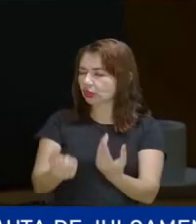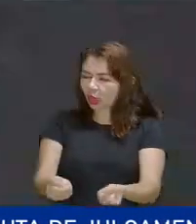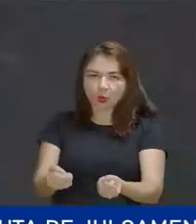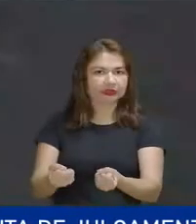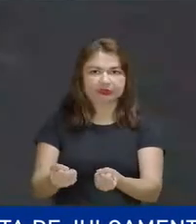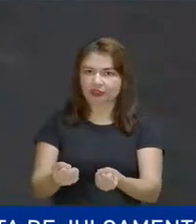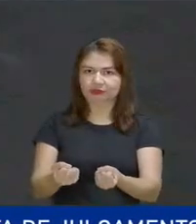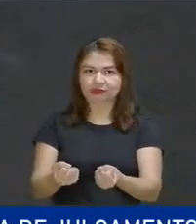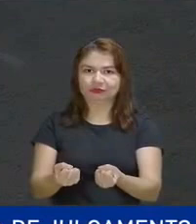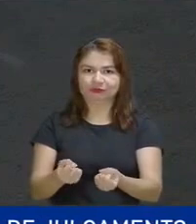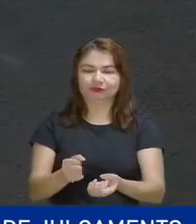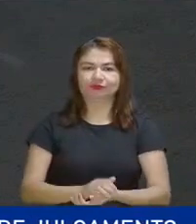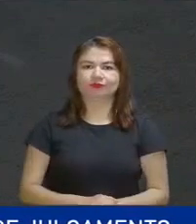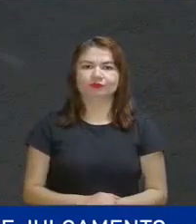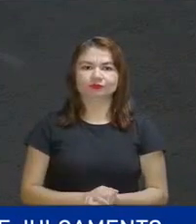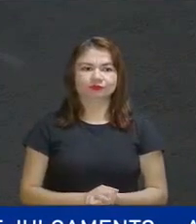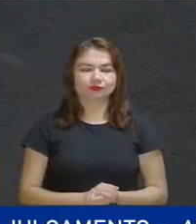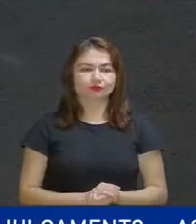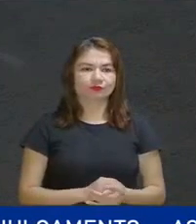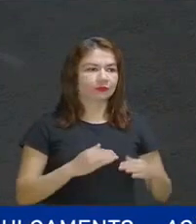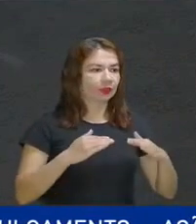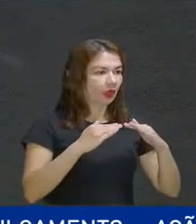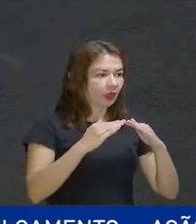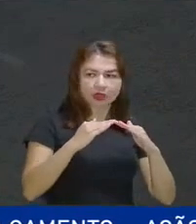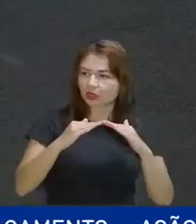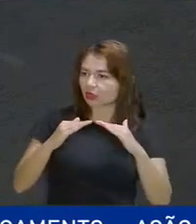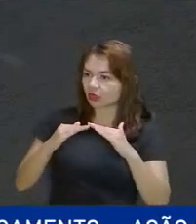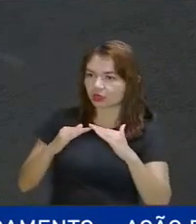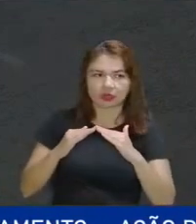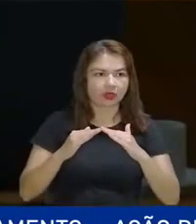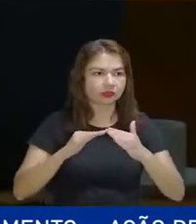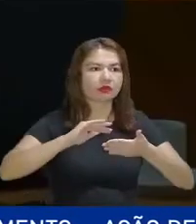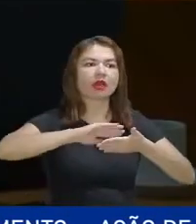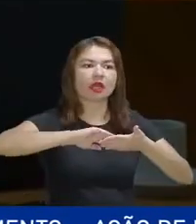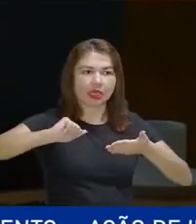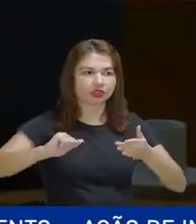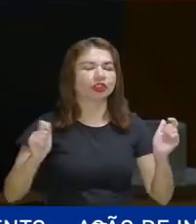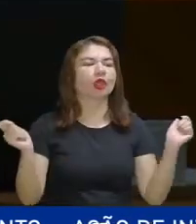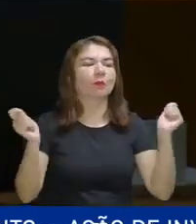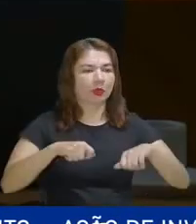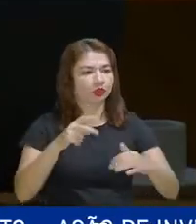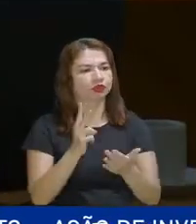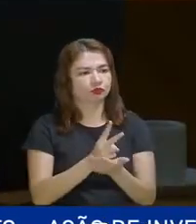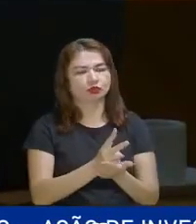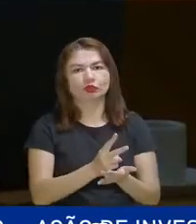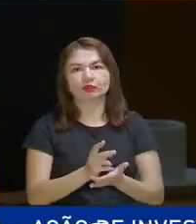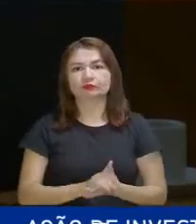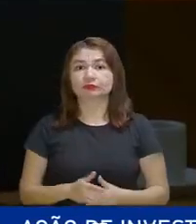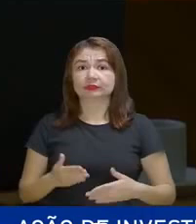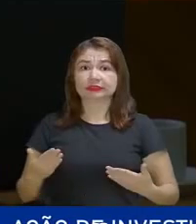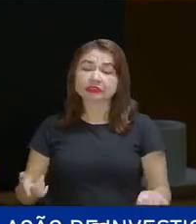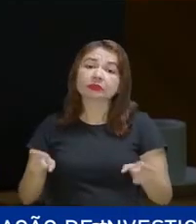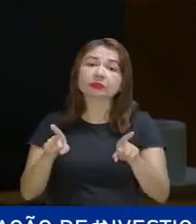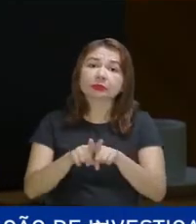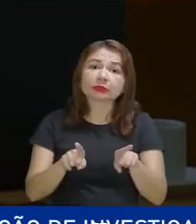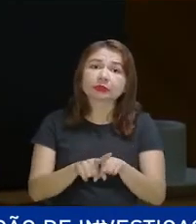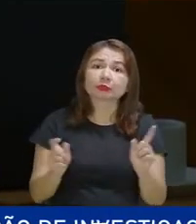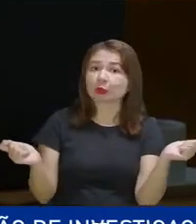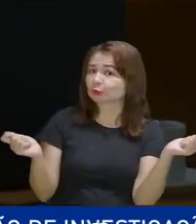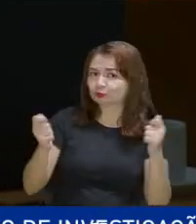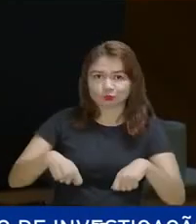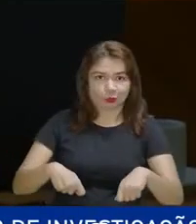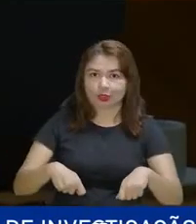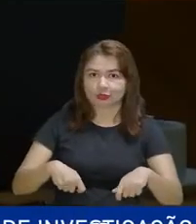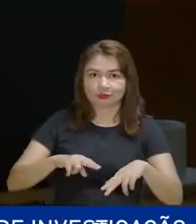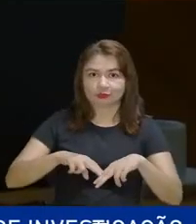preliminar. Estão todos de acordo? Rejeitada, pode prosseguir, desembargador. Alega-se também a incompetência em razão da